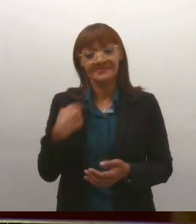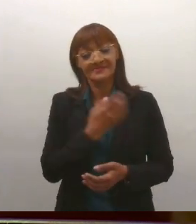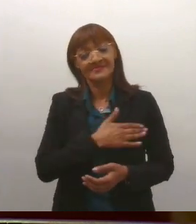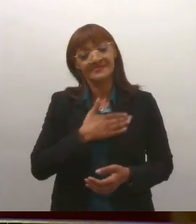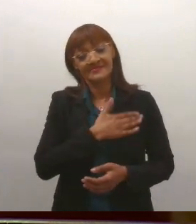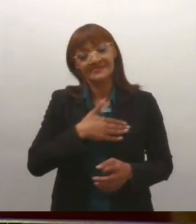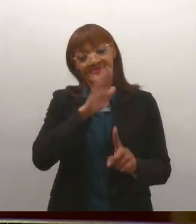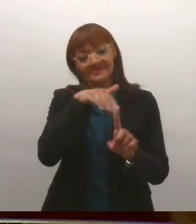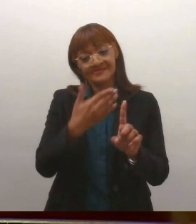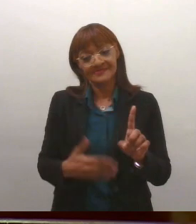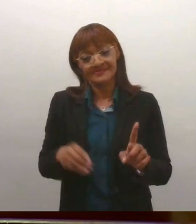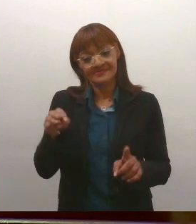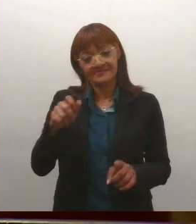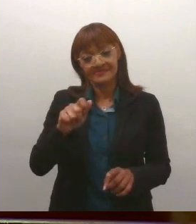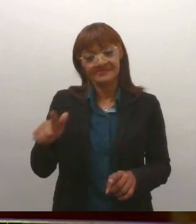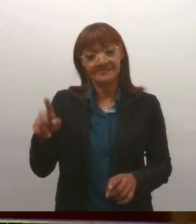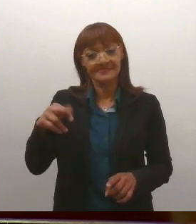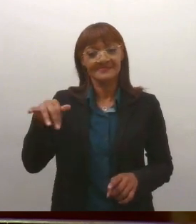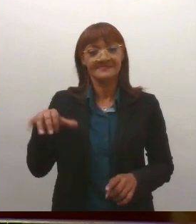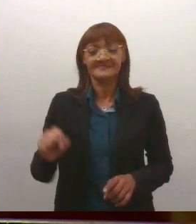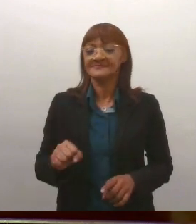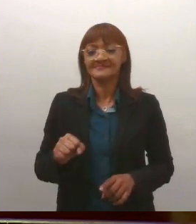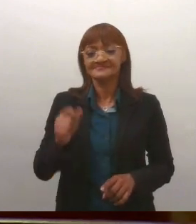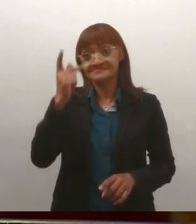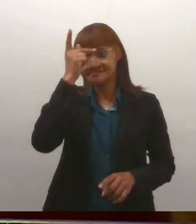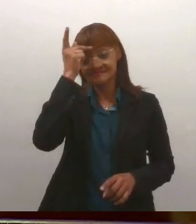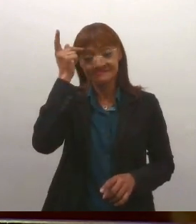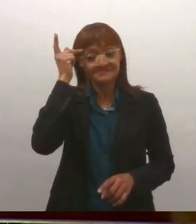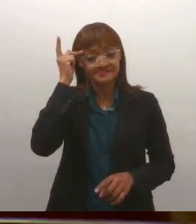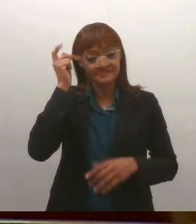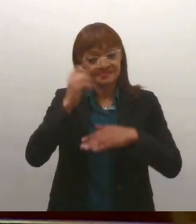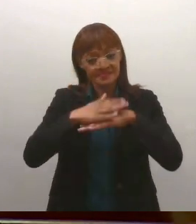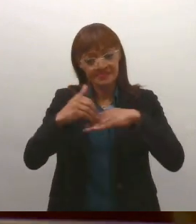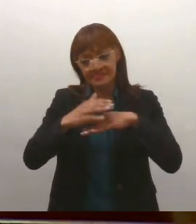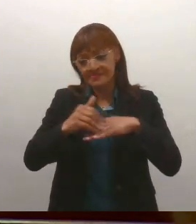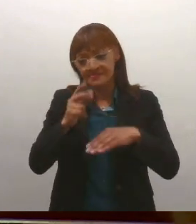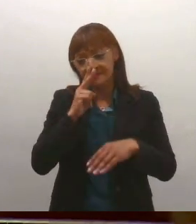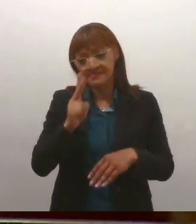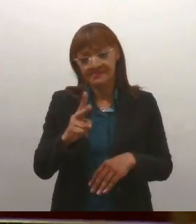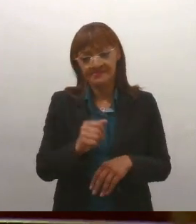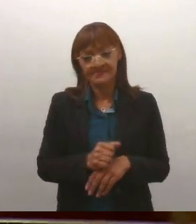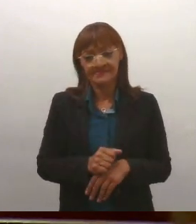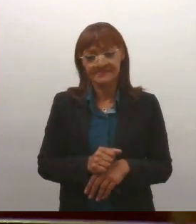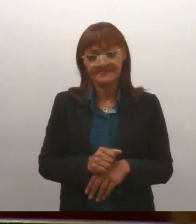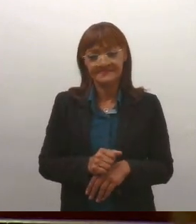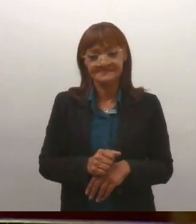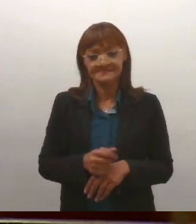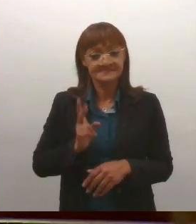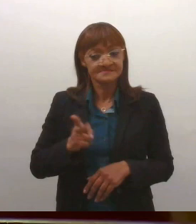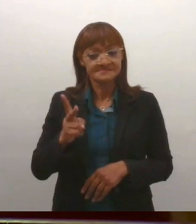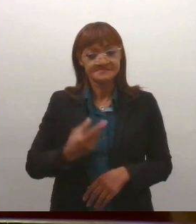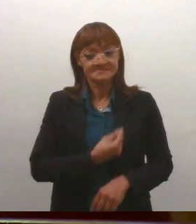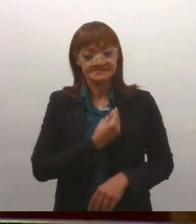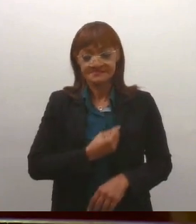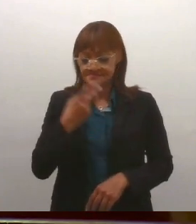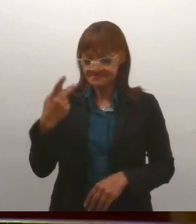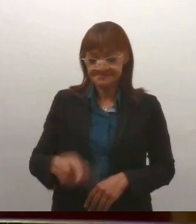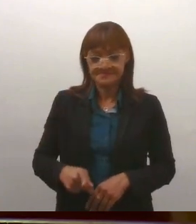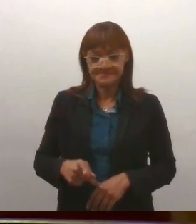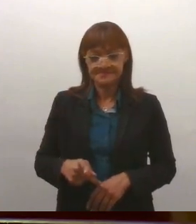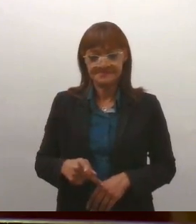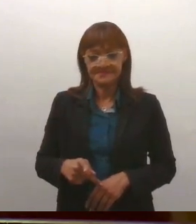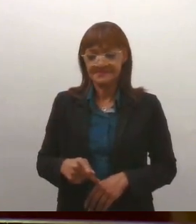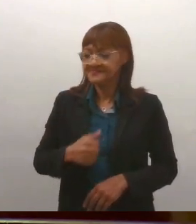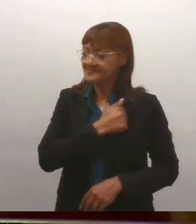tem um carinho muito grande. Manuel, esse tempo que você passou aqui na Assembleia Legislativa, você deixou uma saudade muito grande, porque eu já era amigo de Manuel